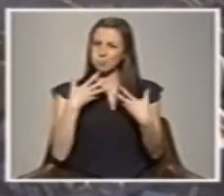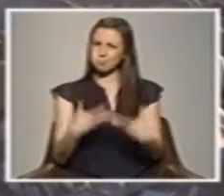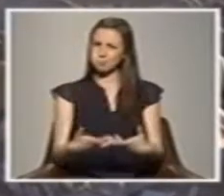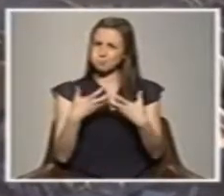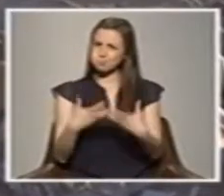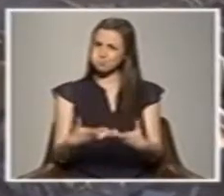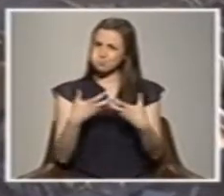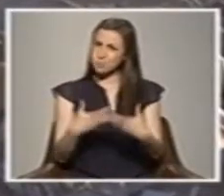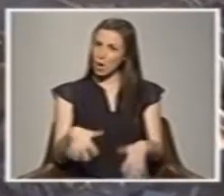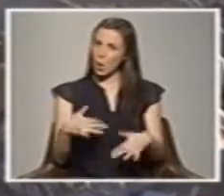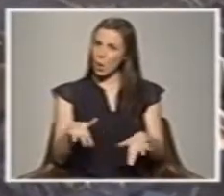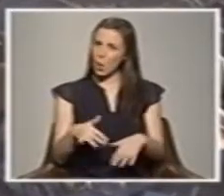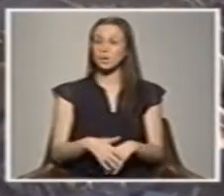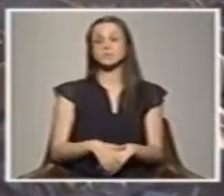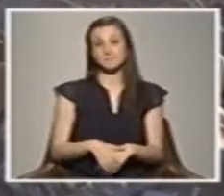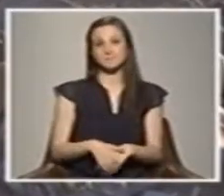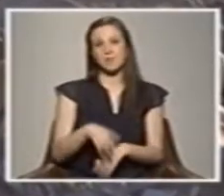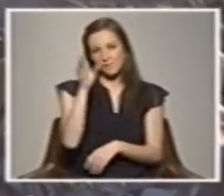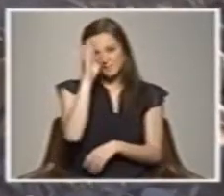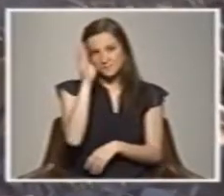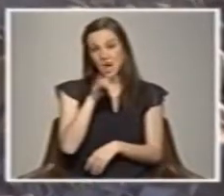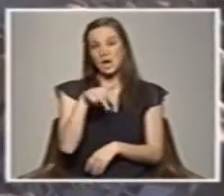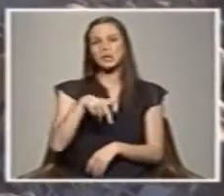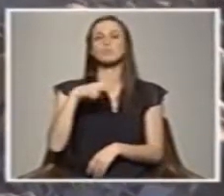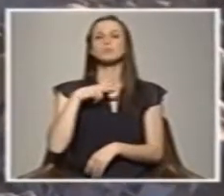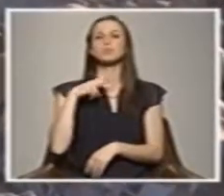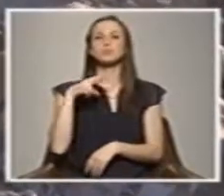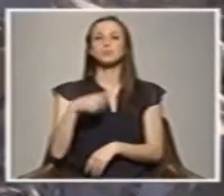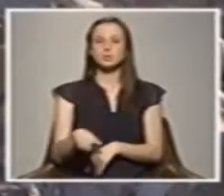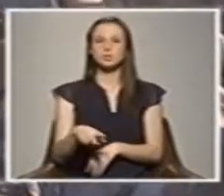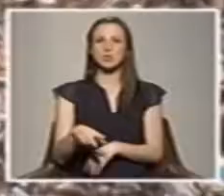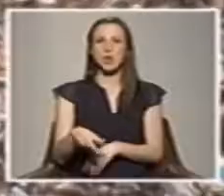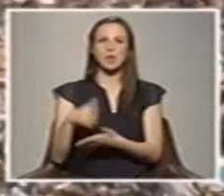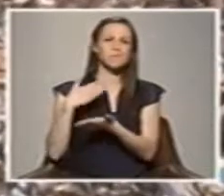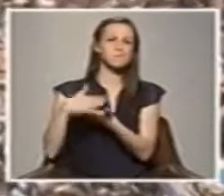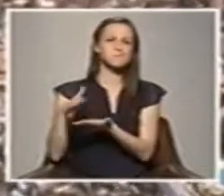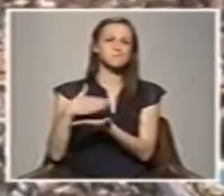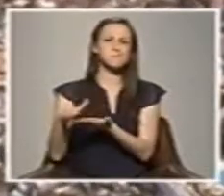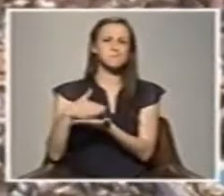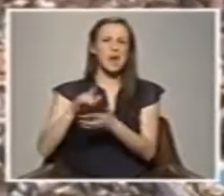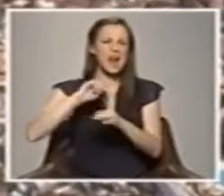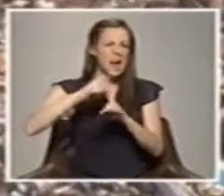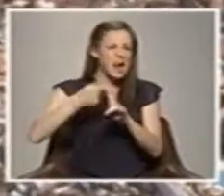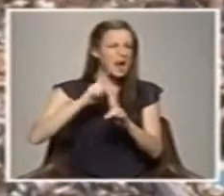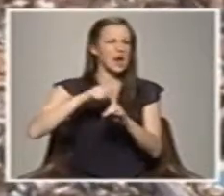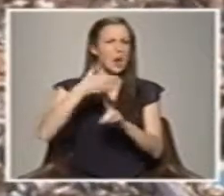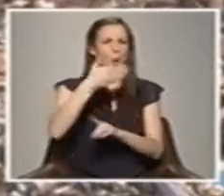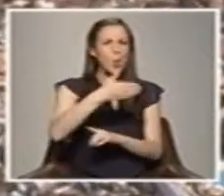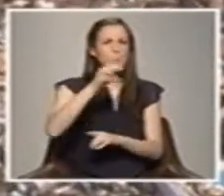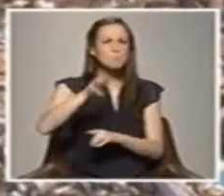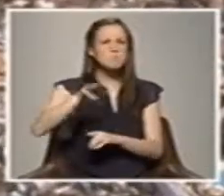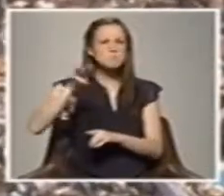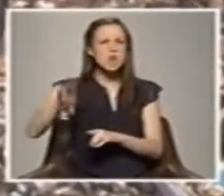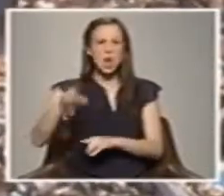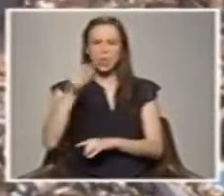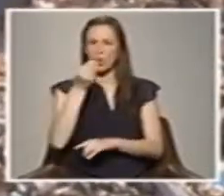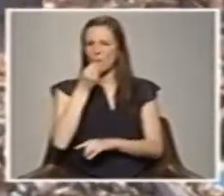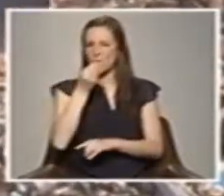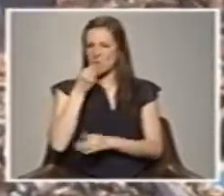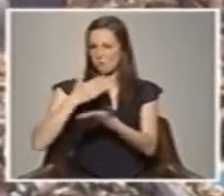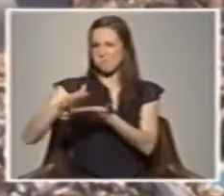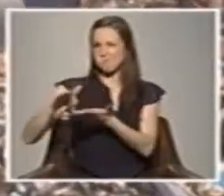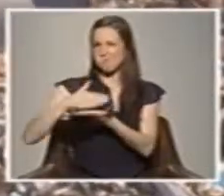que aparenta. Sabemos que em Portugal são desperdiçados todos os anos 1 milhão de toneladas de alimentos.